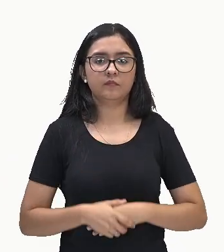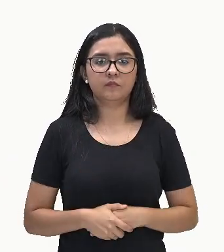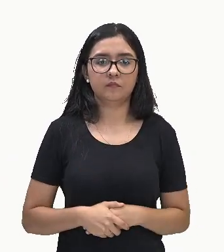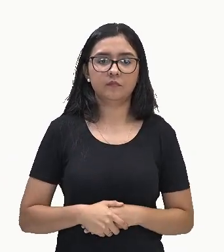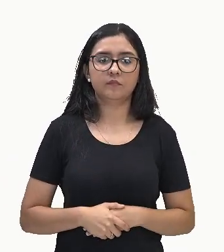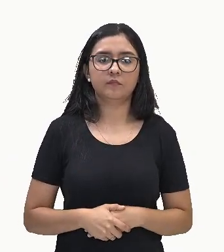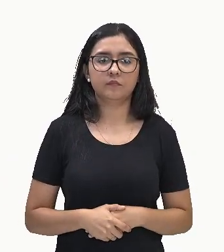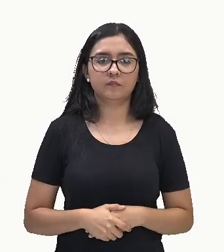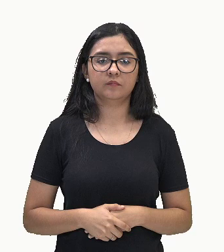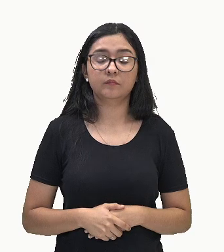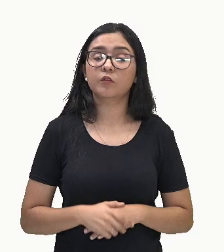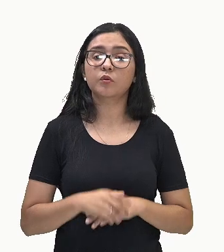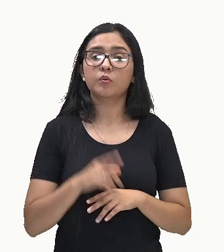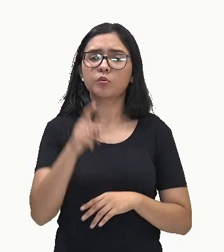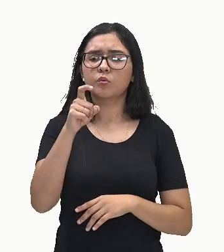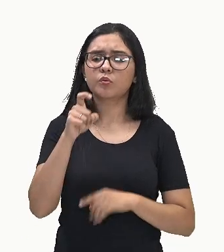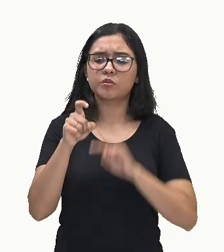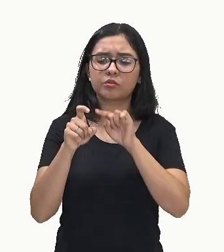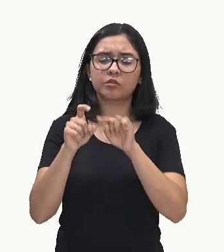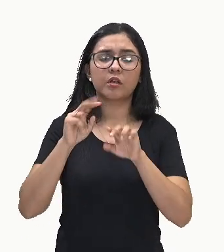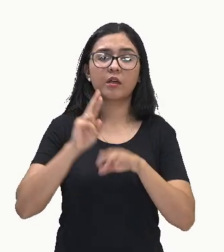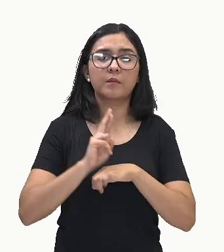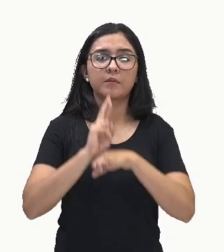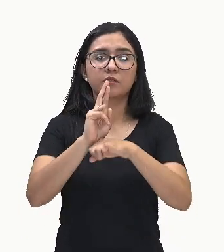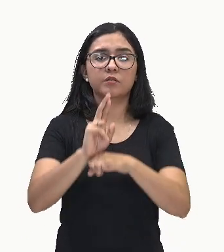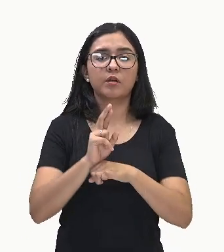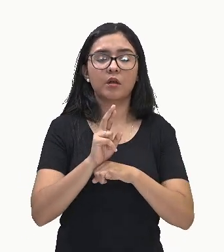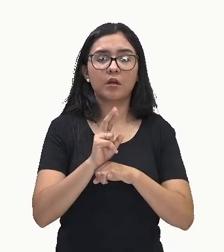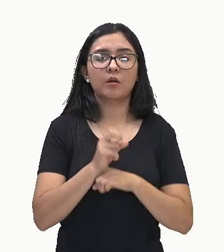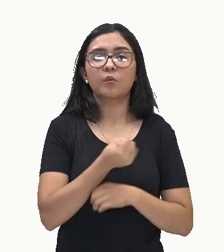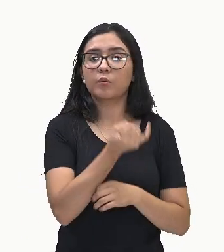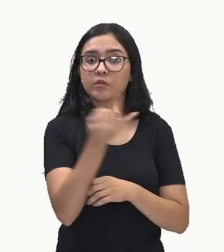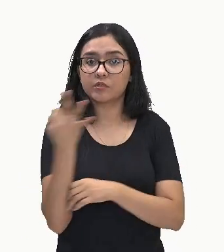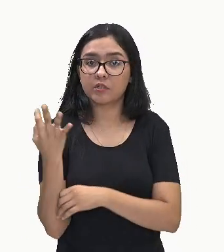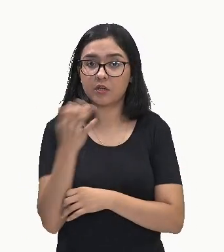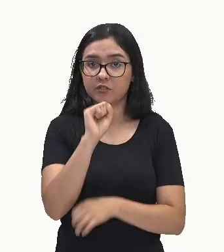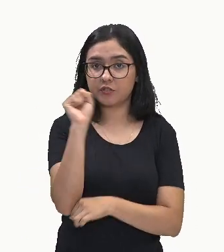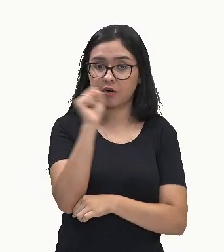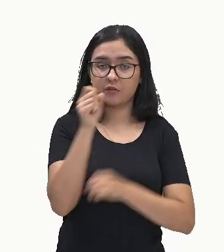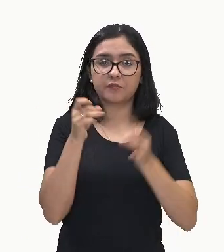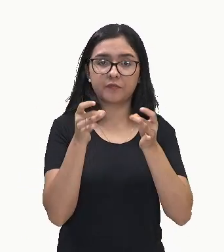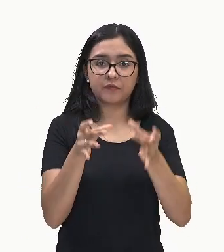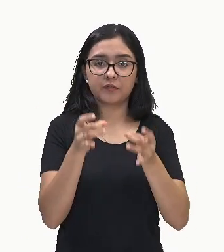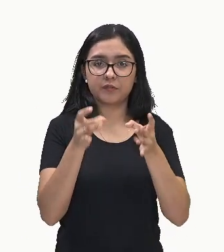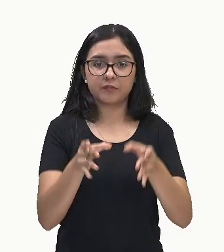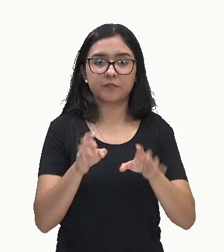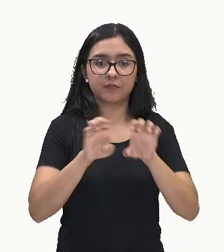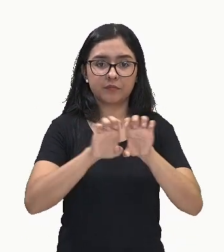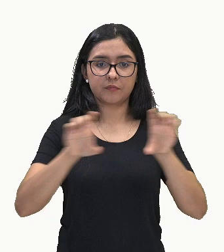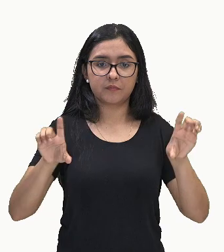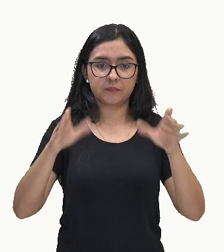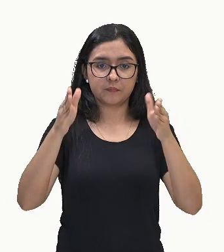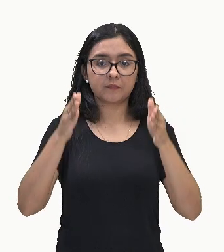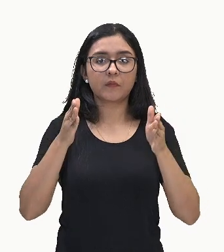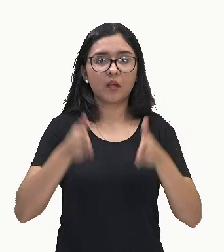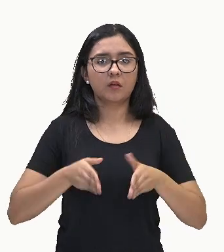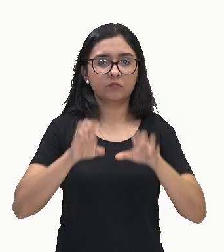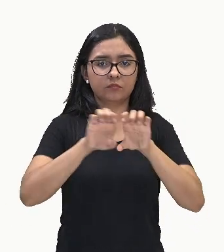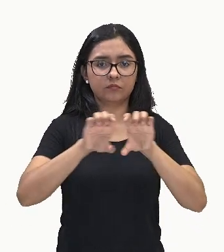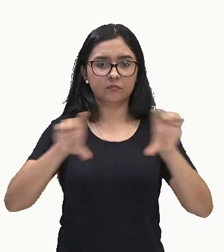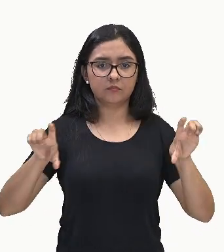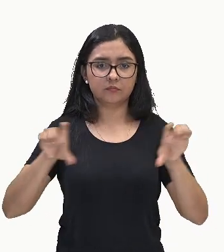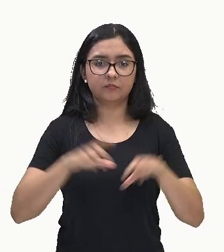X representa a quantidade de unidades vendidas Ou seja a nossa equação aqui né